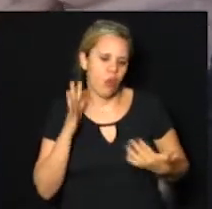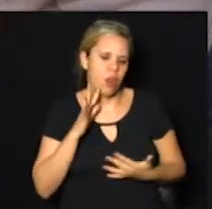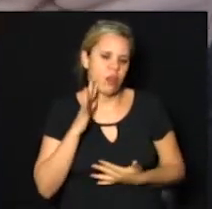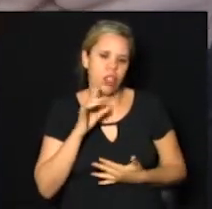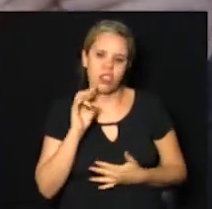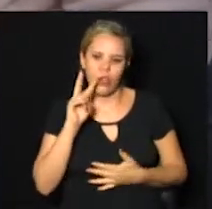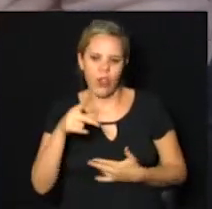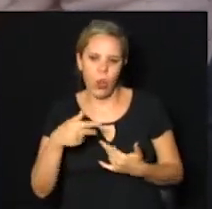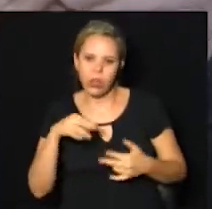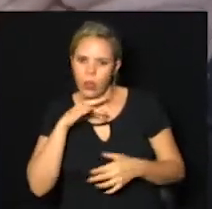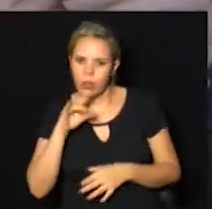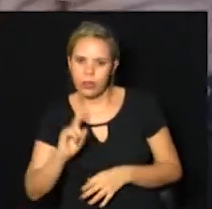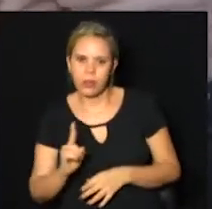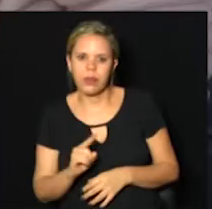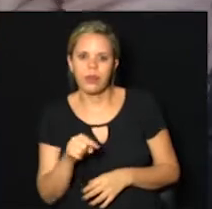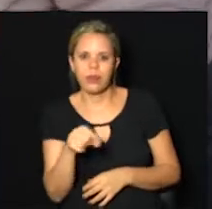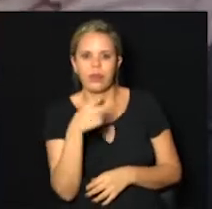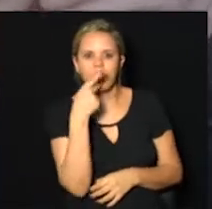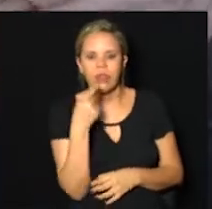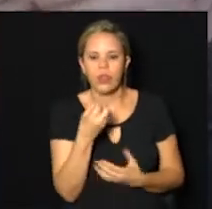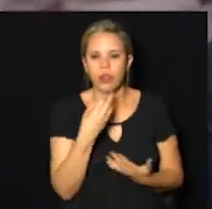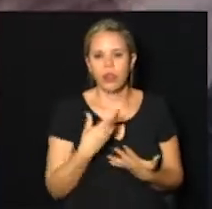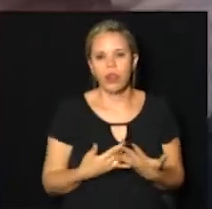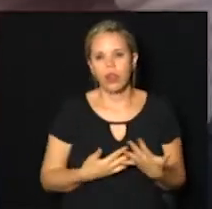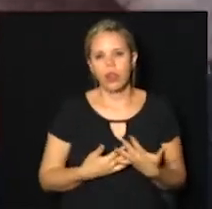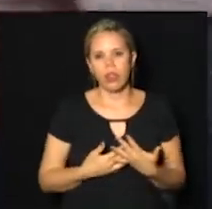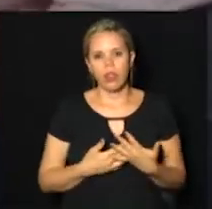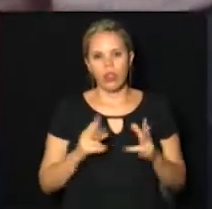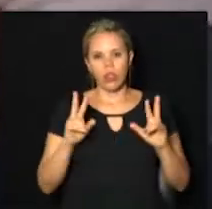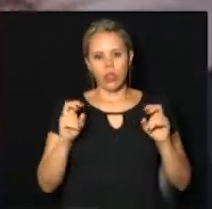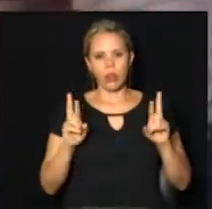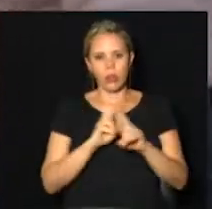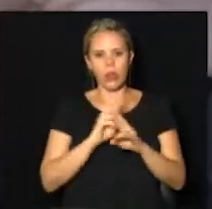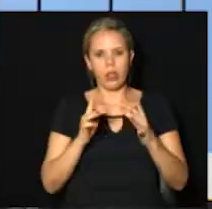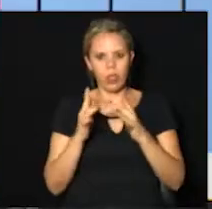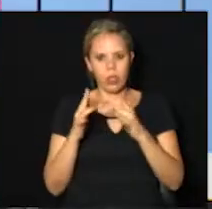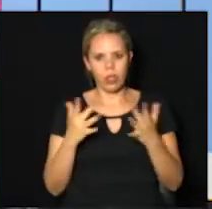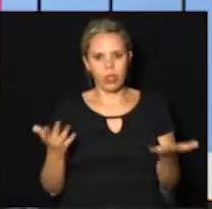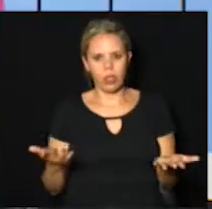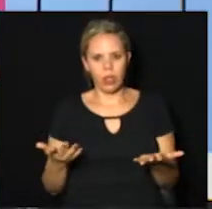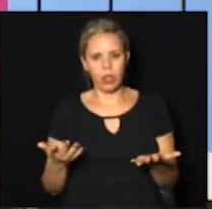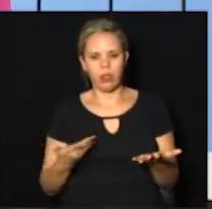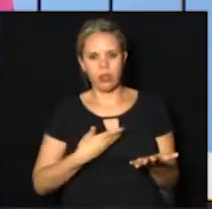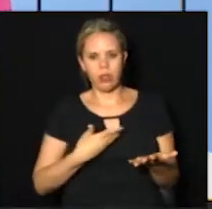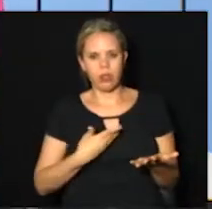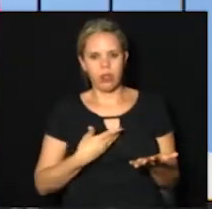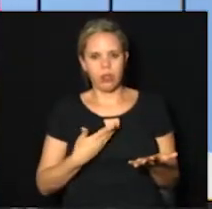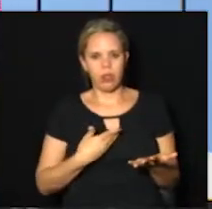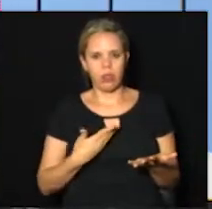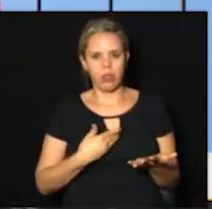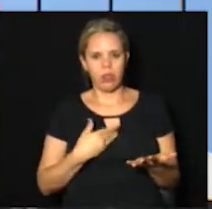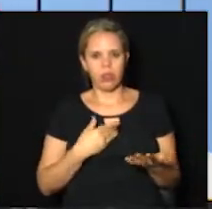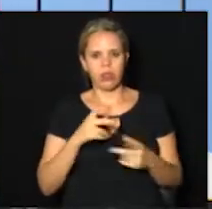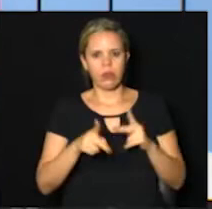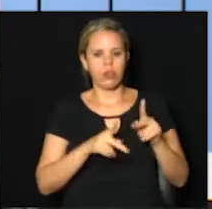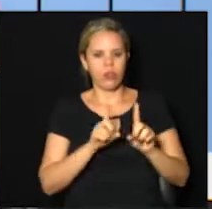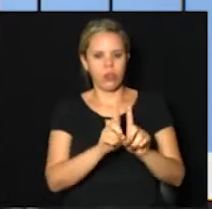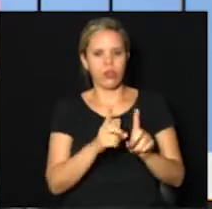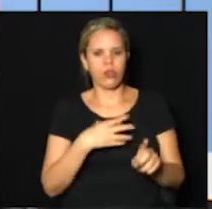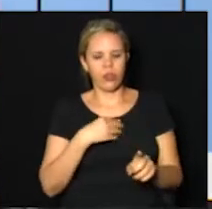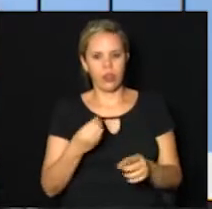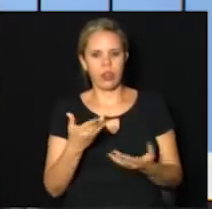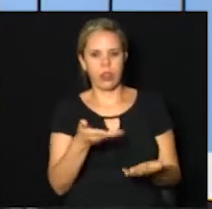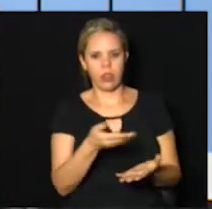negativo. Agora, a senhora falou bastante importante, que é o do relacionamento, né? Com os amigos, com o parceiro, com os filhos.